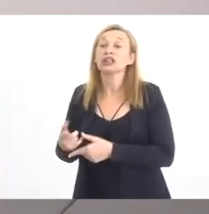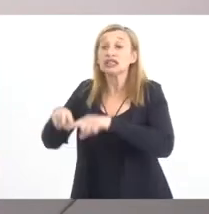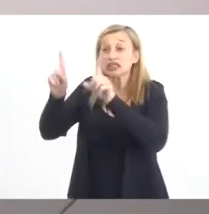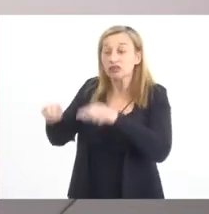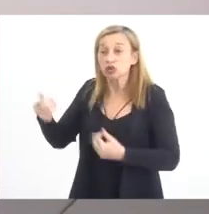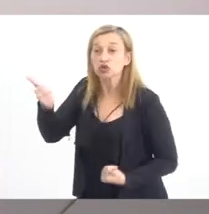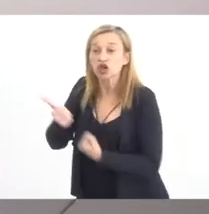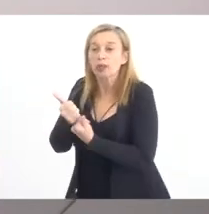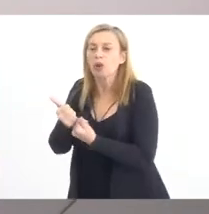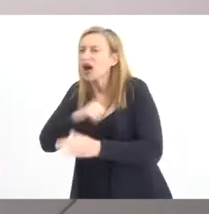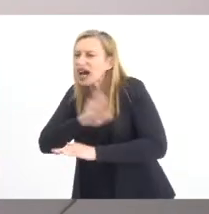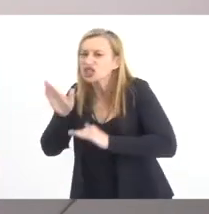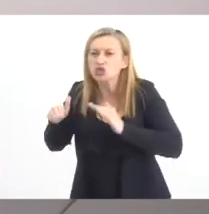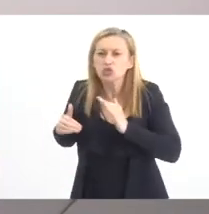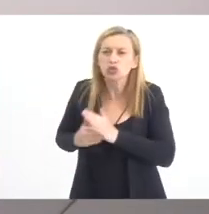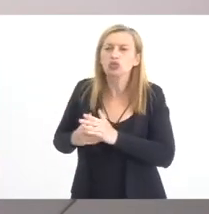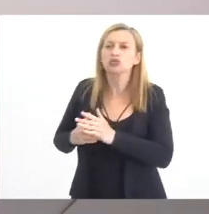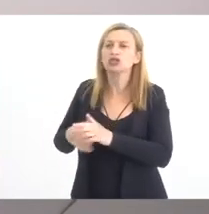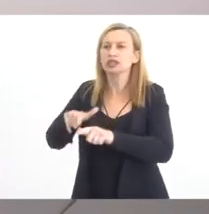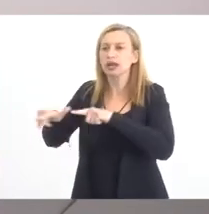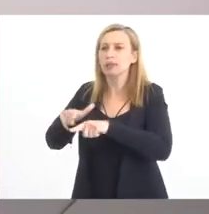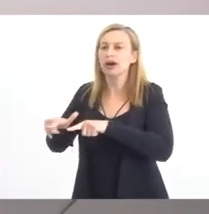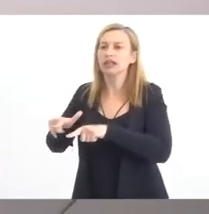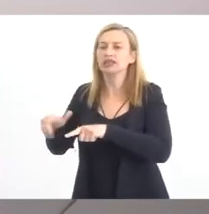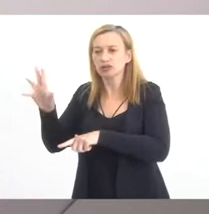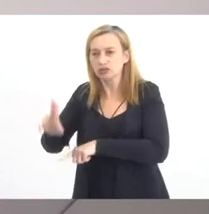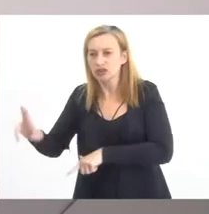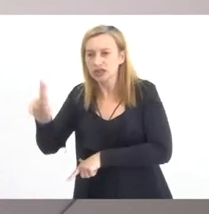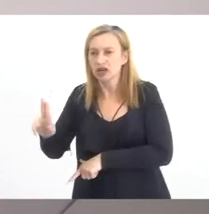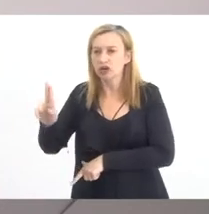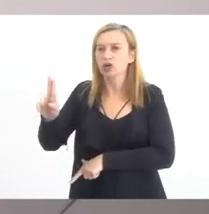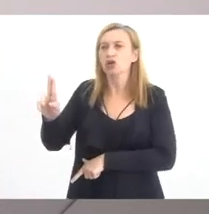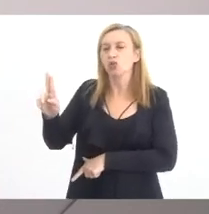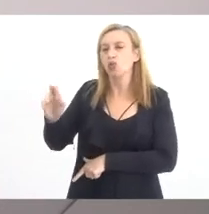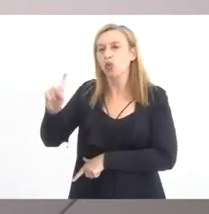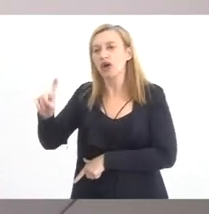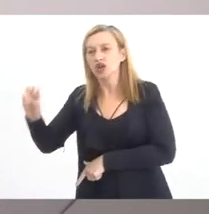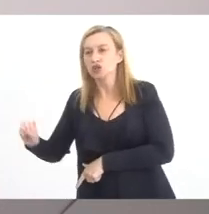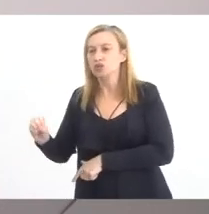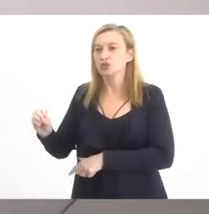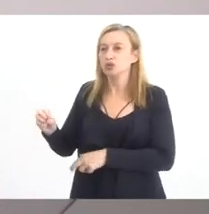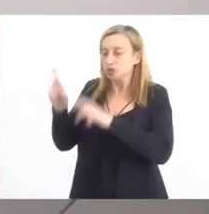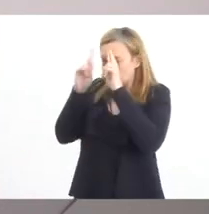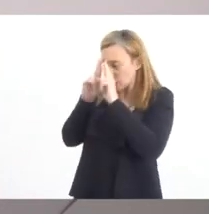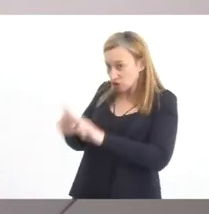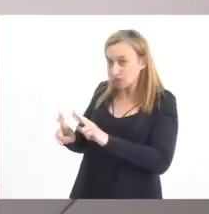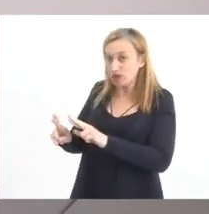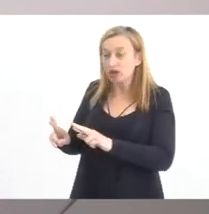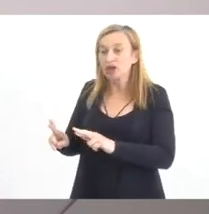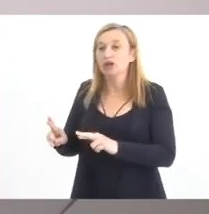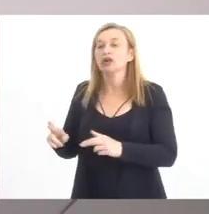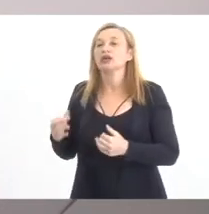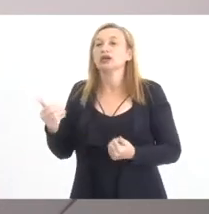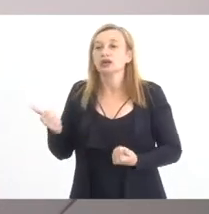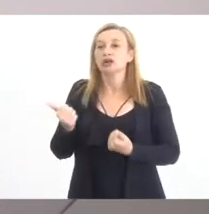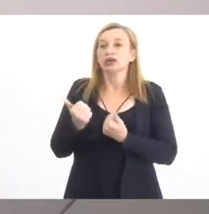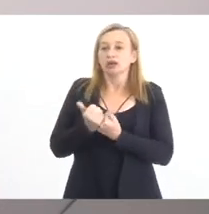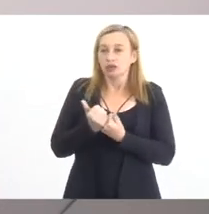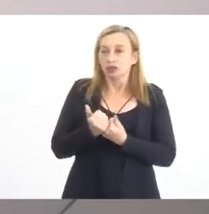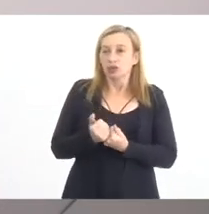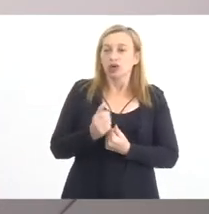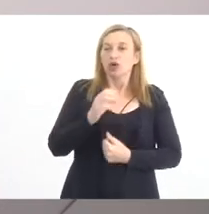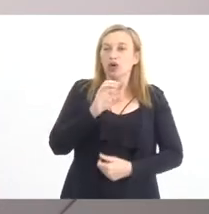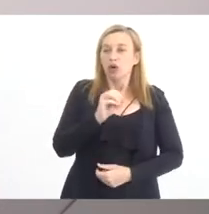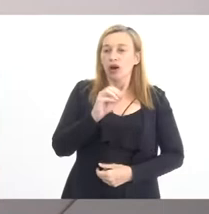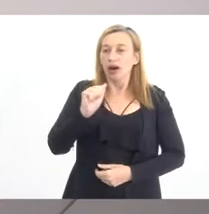de apoio. A todos os servidores da UESO, meu maior profundo respeito. E podem contar com a OAB de Campo Grande